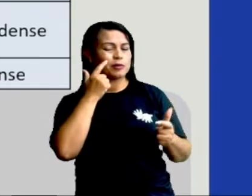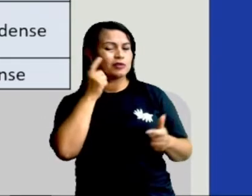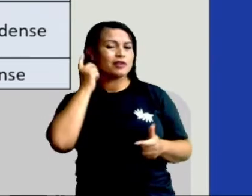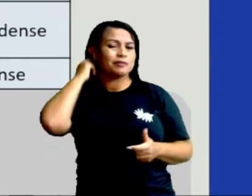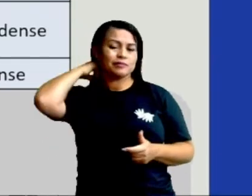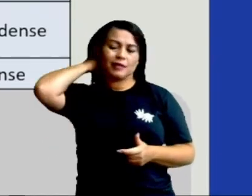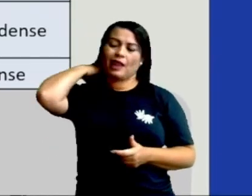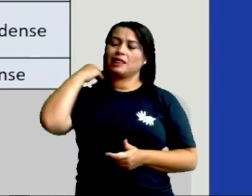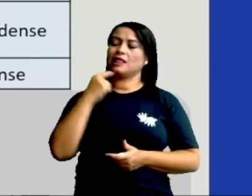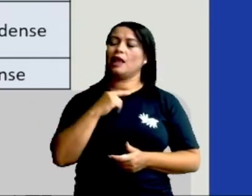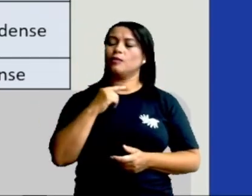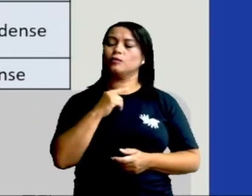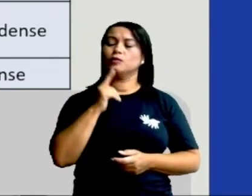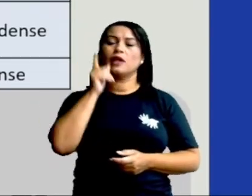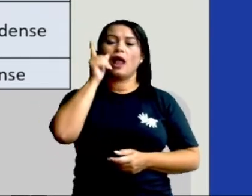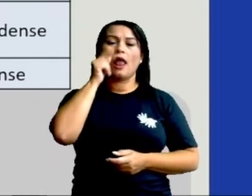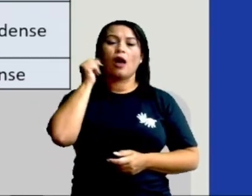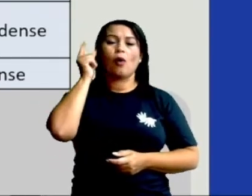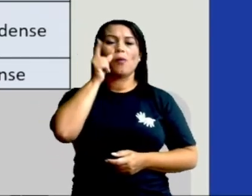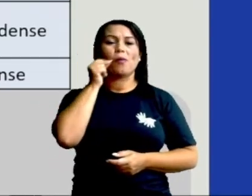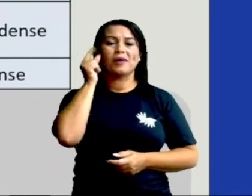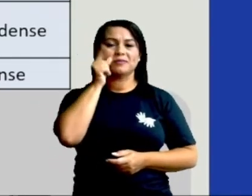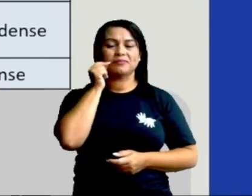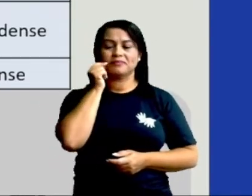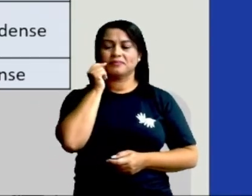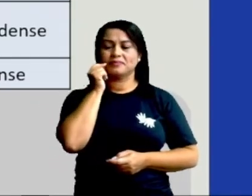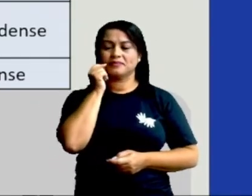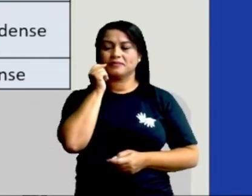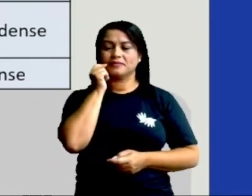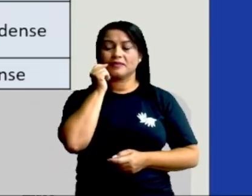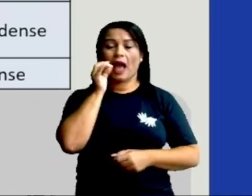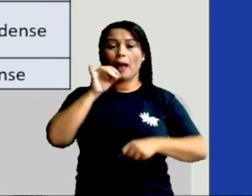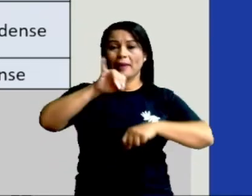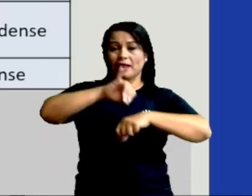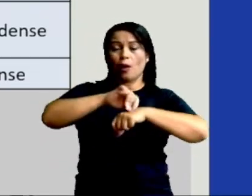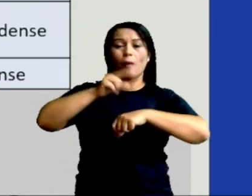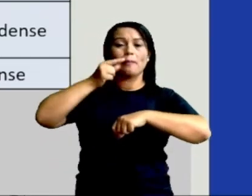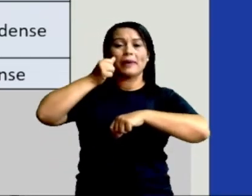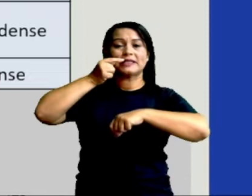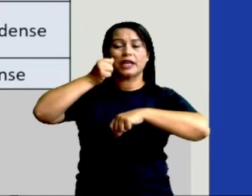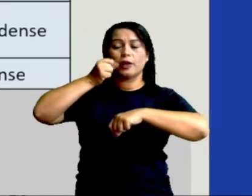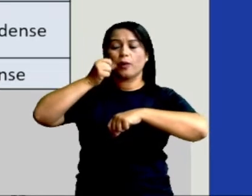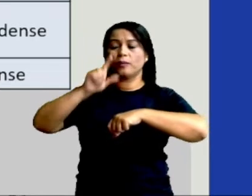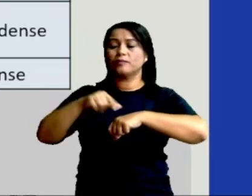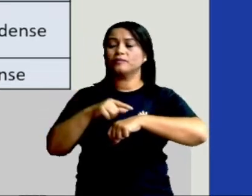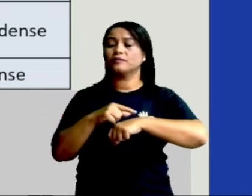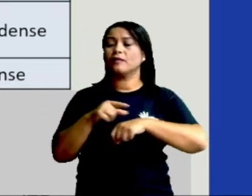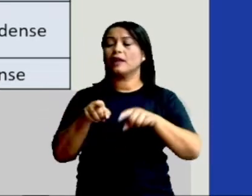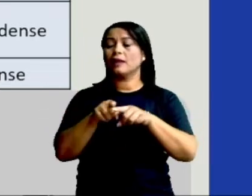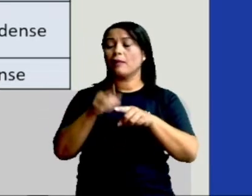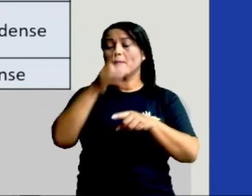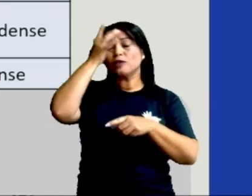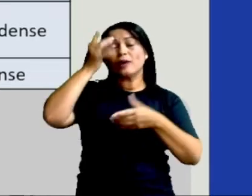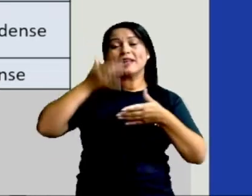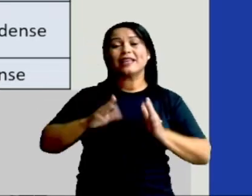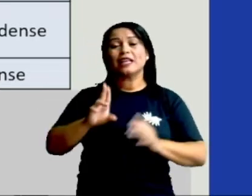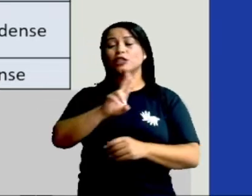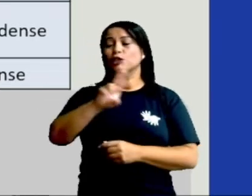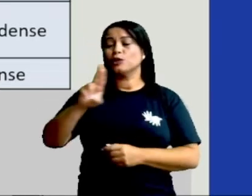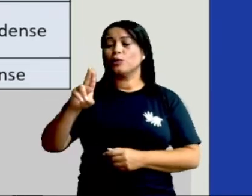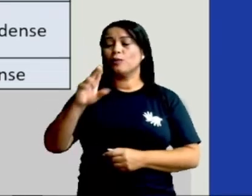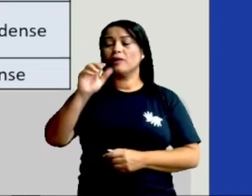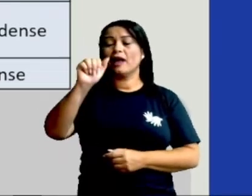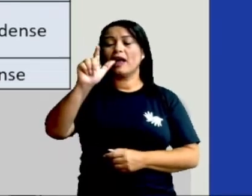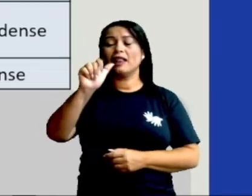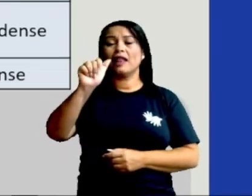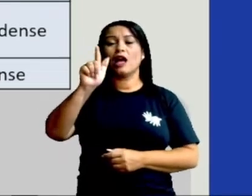vamos lá temos aqui Alagoas o estado de Alagoas a capital em Maceió e quem nasce lá é